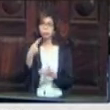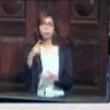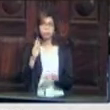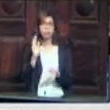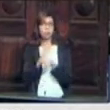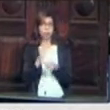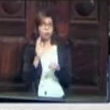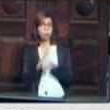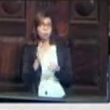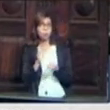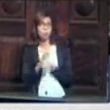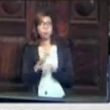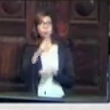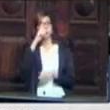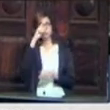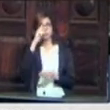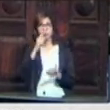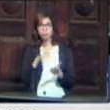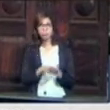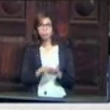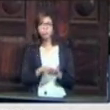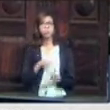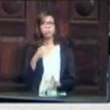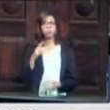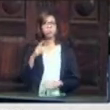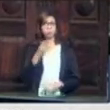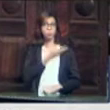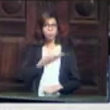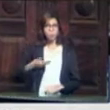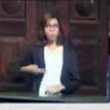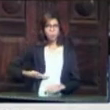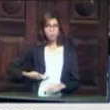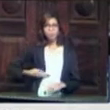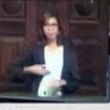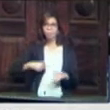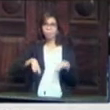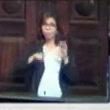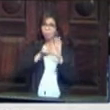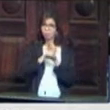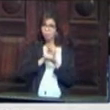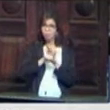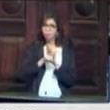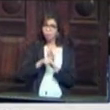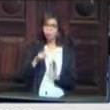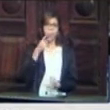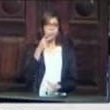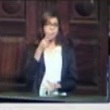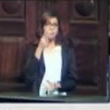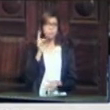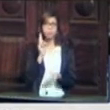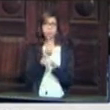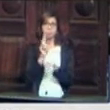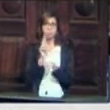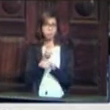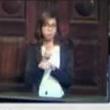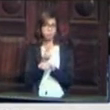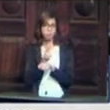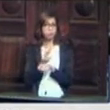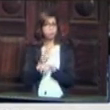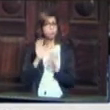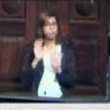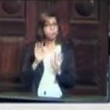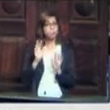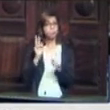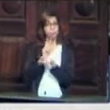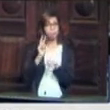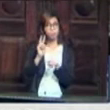compartilhar essa decisão com o Poder Legislativo. Na verdade, estamos falando de empréstimo compulsório. E empréstimo compulsório